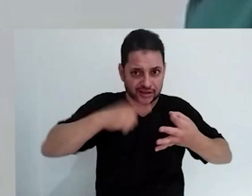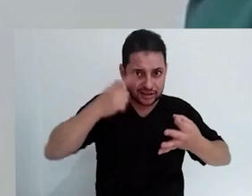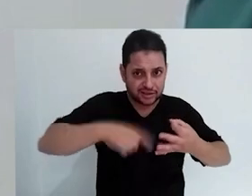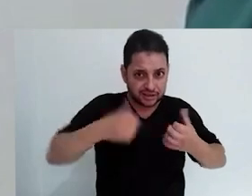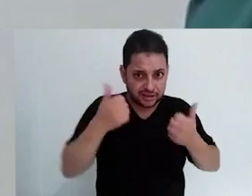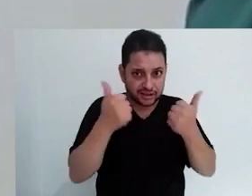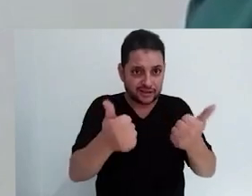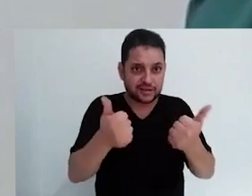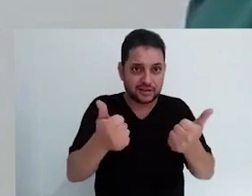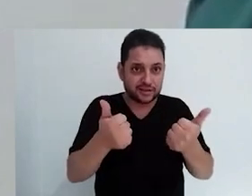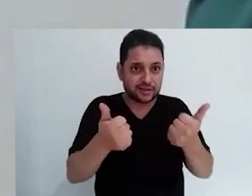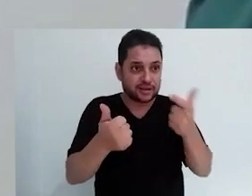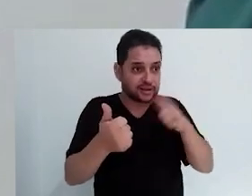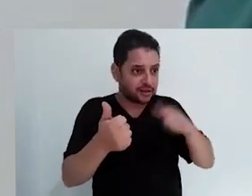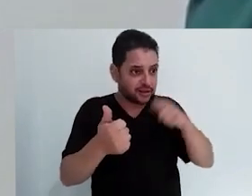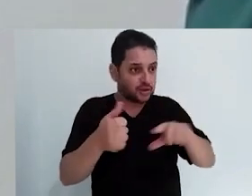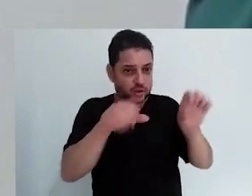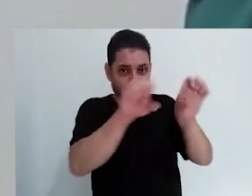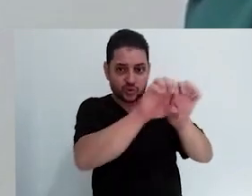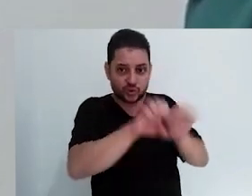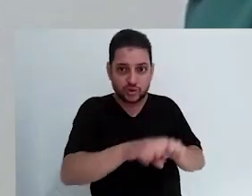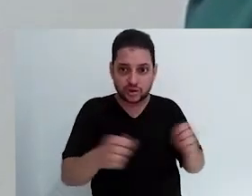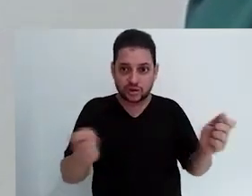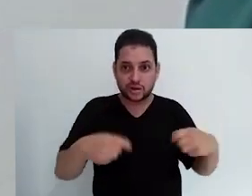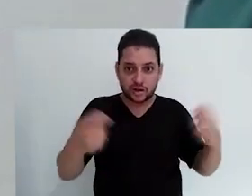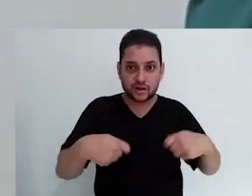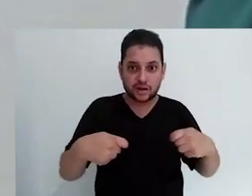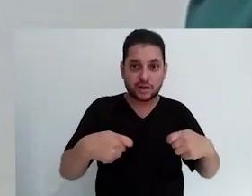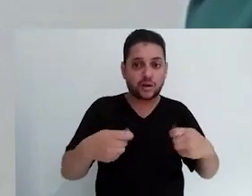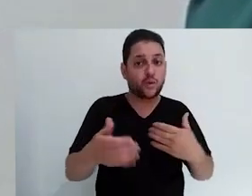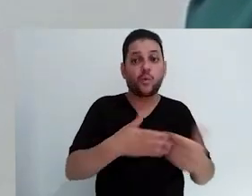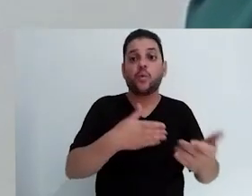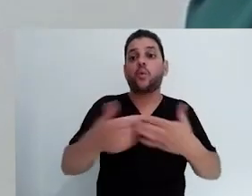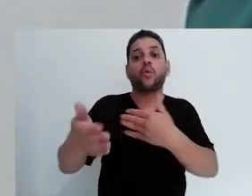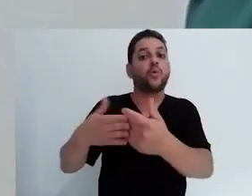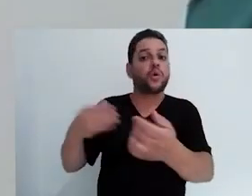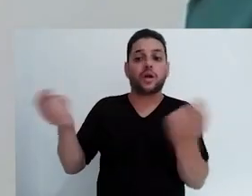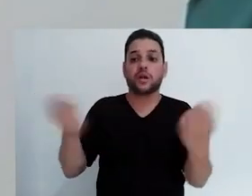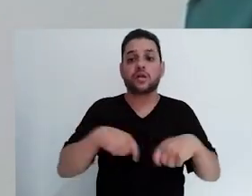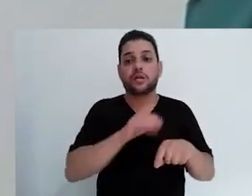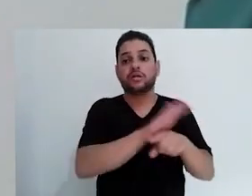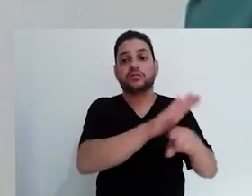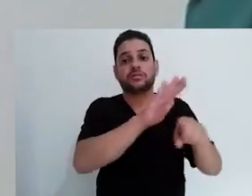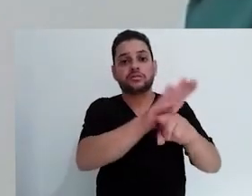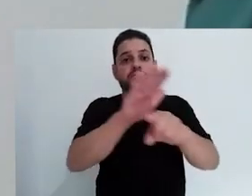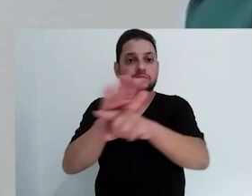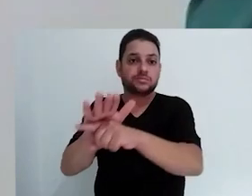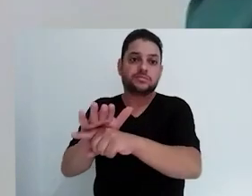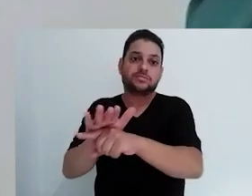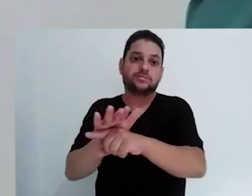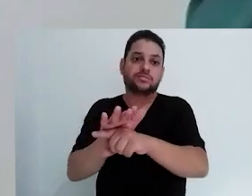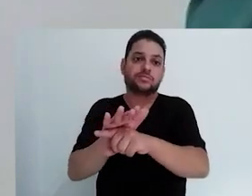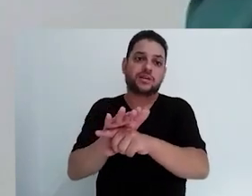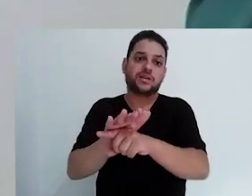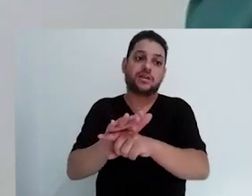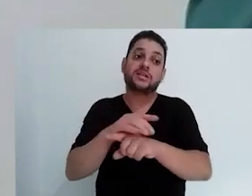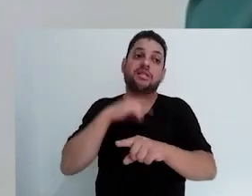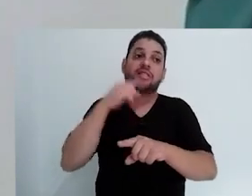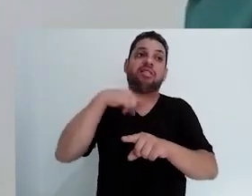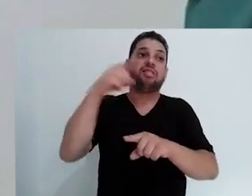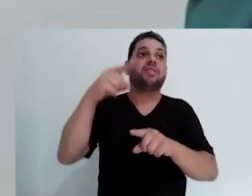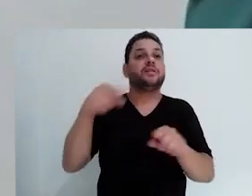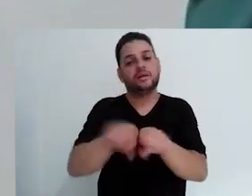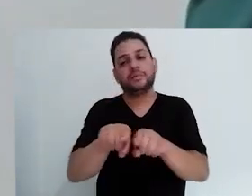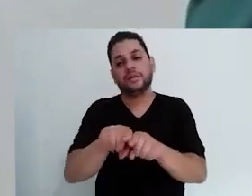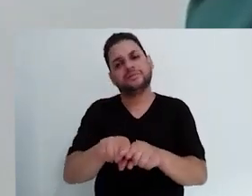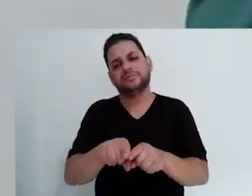nossa demanda e da nossa estrutura, vai dar conta de qualquer tipo de unidade. O contrário pode não ser verdade, mas daqui para lá a gente sabe